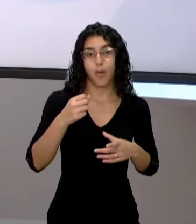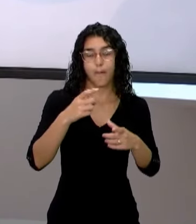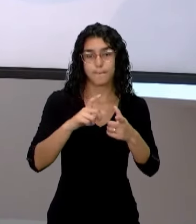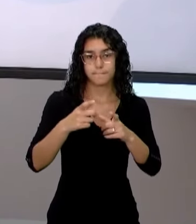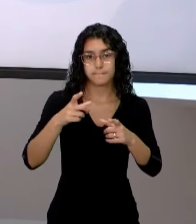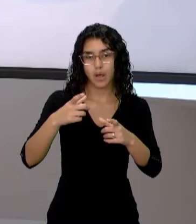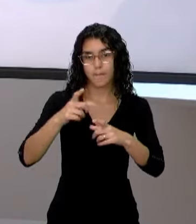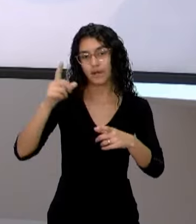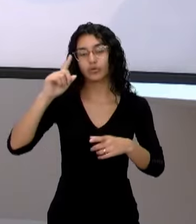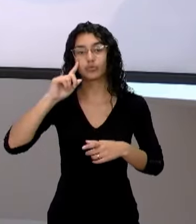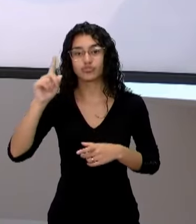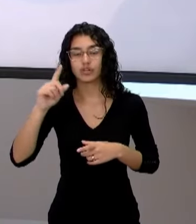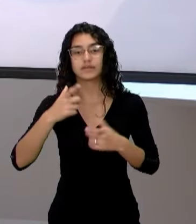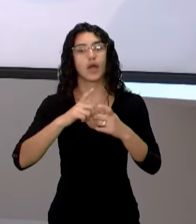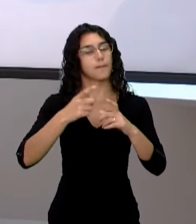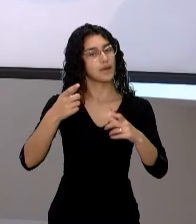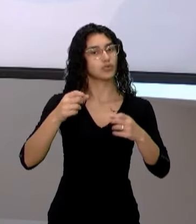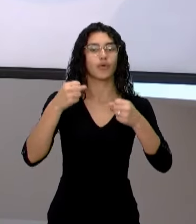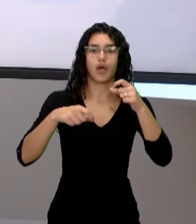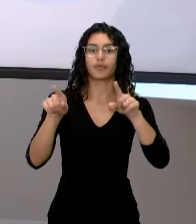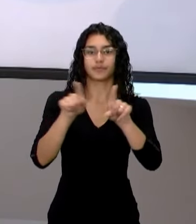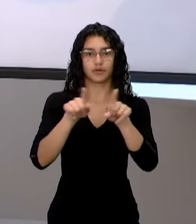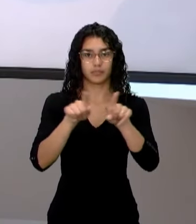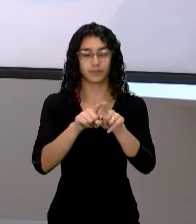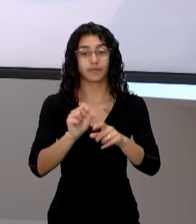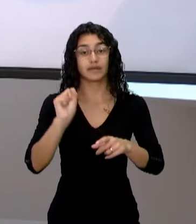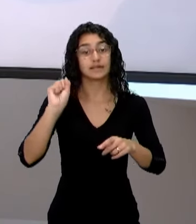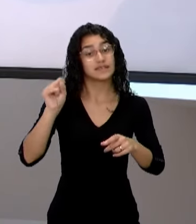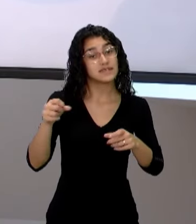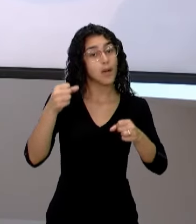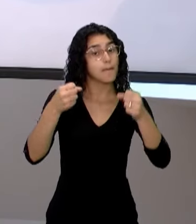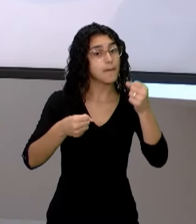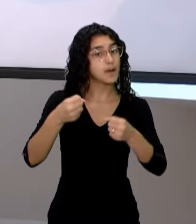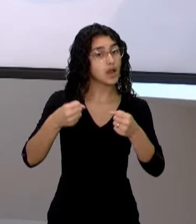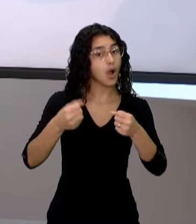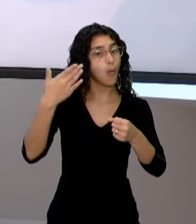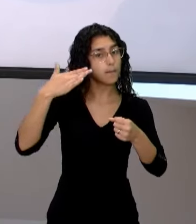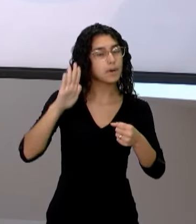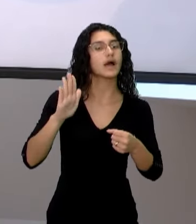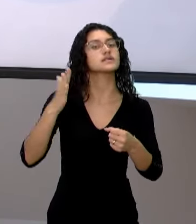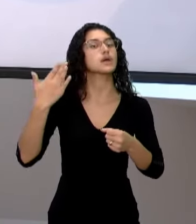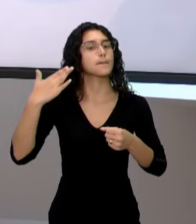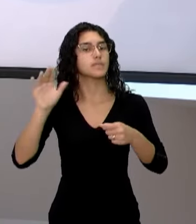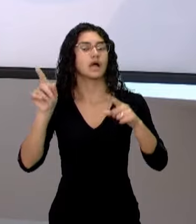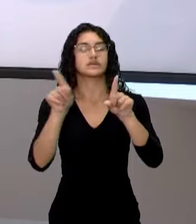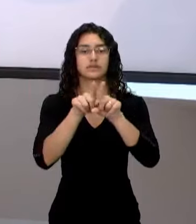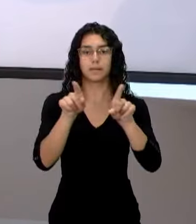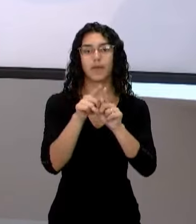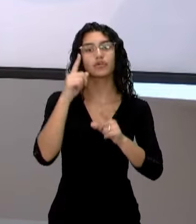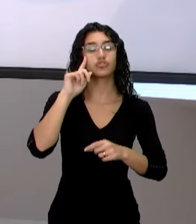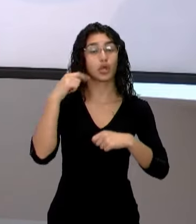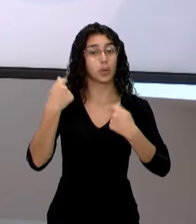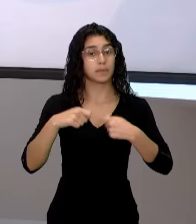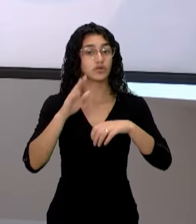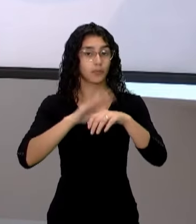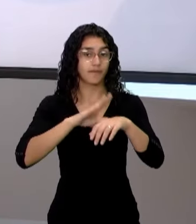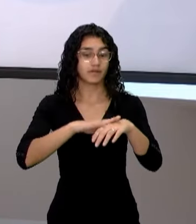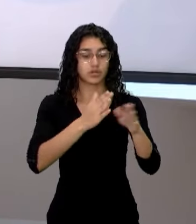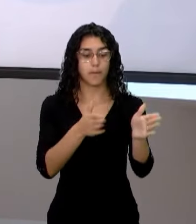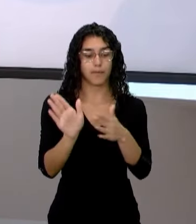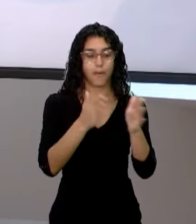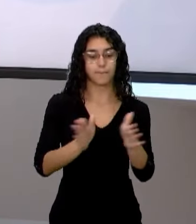eu aumento a quantidade de carros. Se eu aumento a quantidade de carros a serem produzidos, eu aumento a quantidade de dias que eu vou precisar para